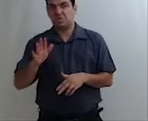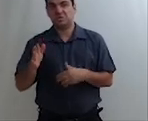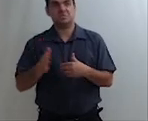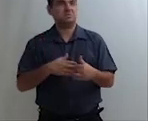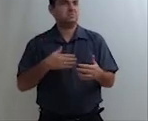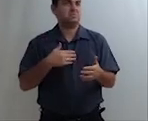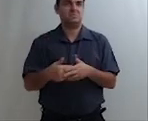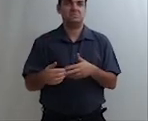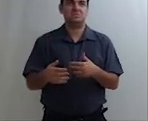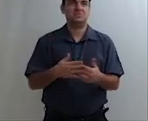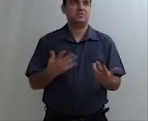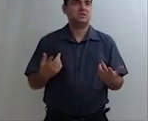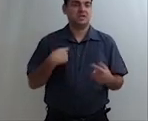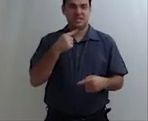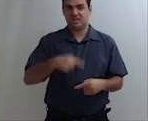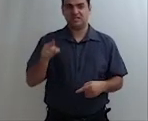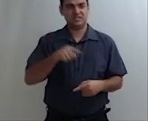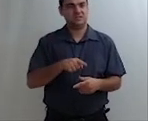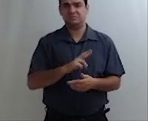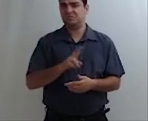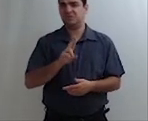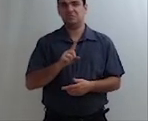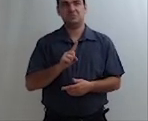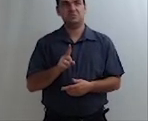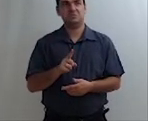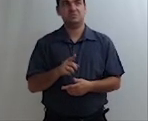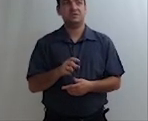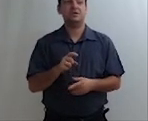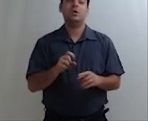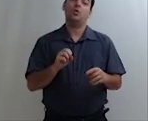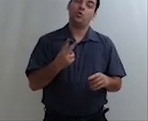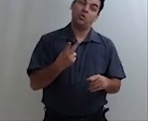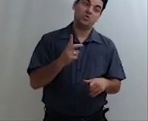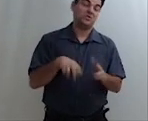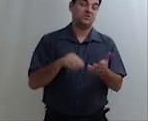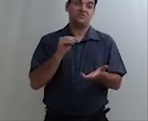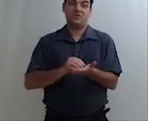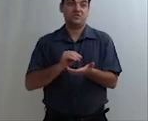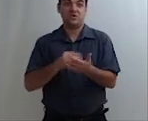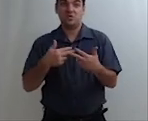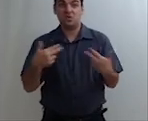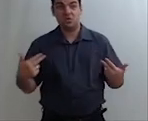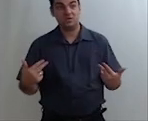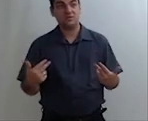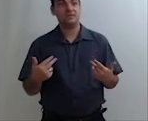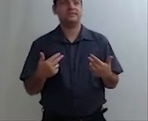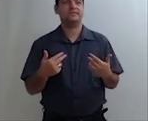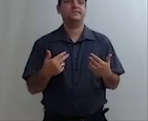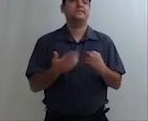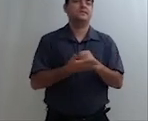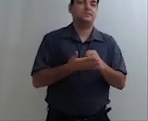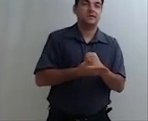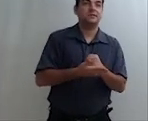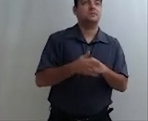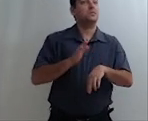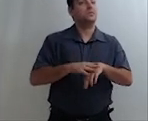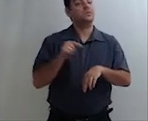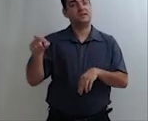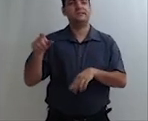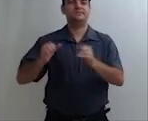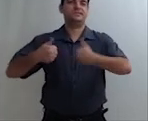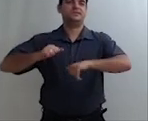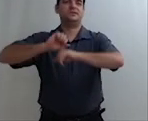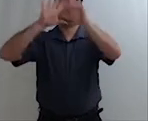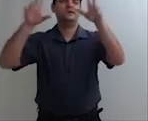invalida a decisão adotada no que tange a omissão Não ofensa a lei se o tribunal dirimiu de modo fundamentar as questões que lhe foram submetidas